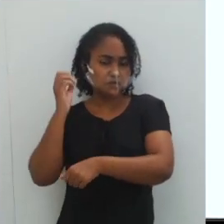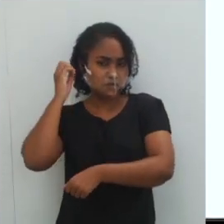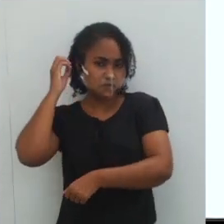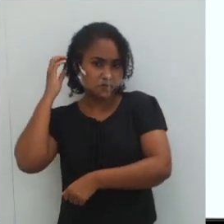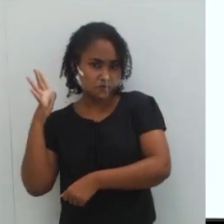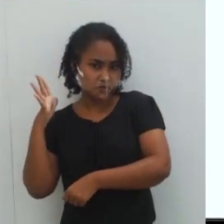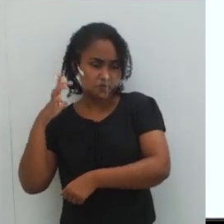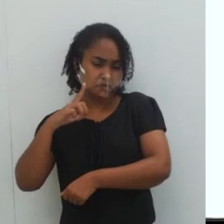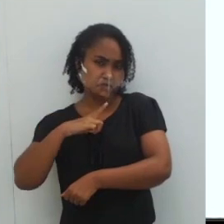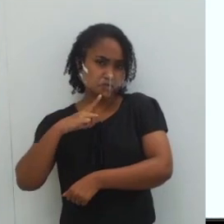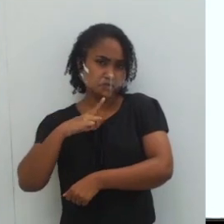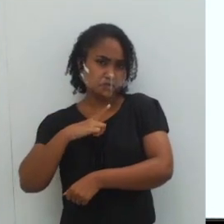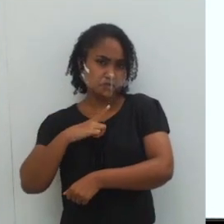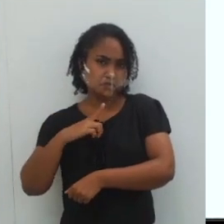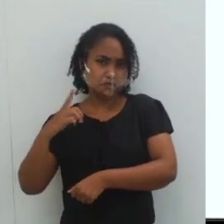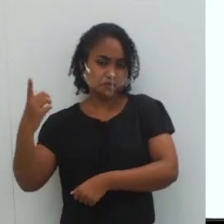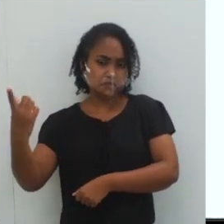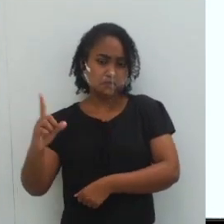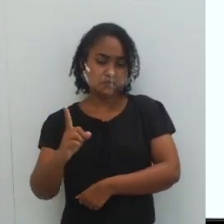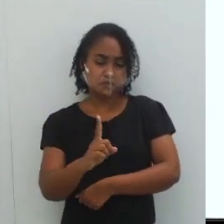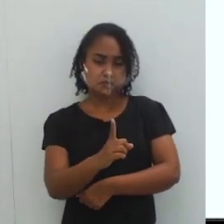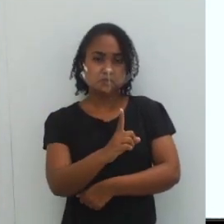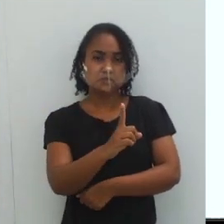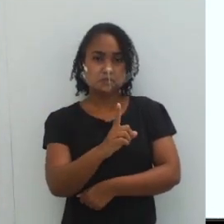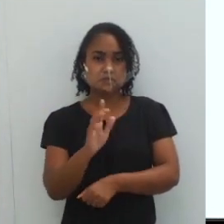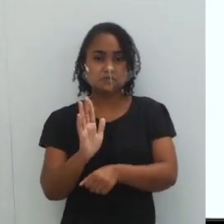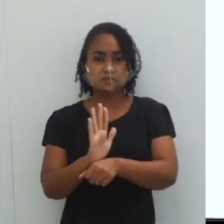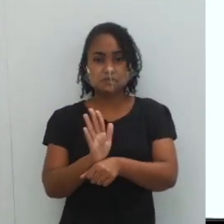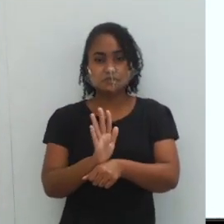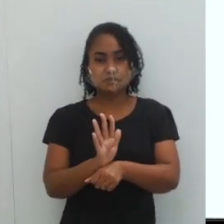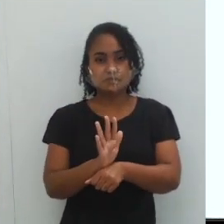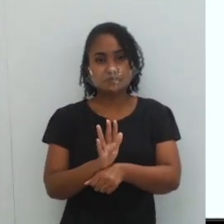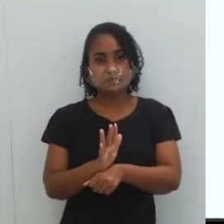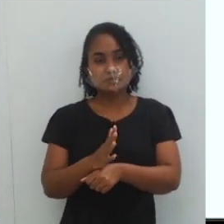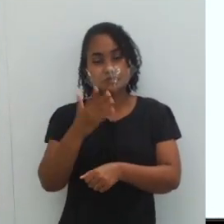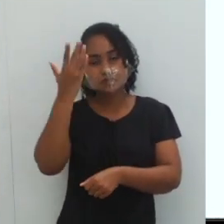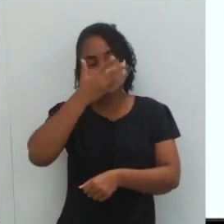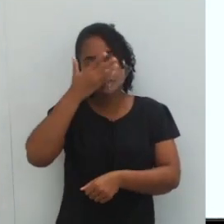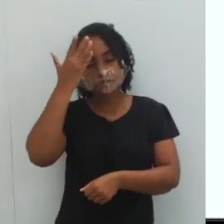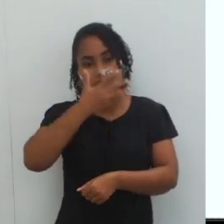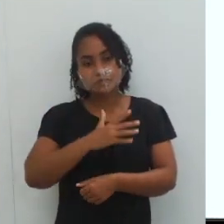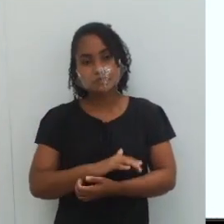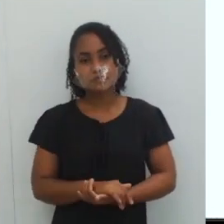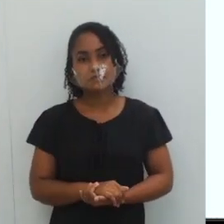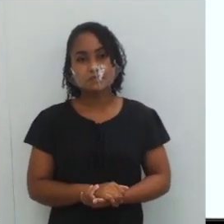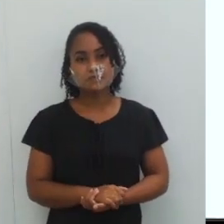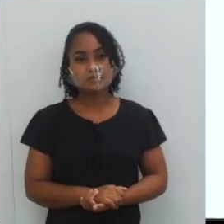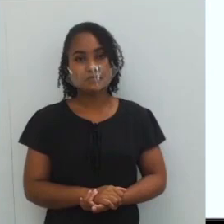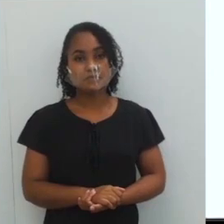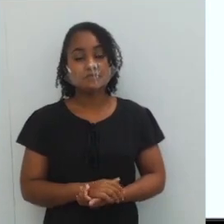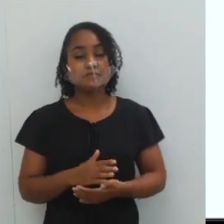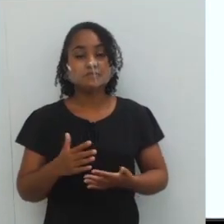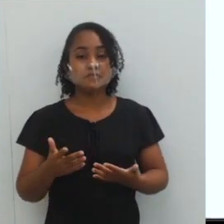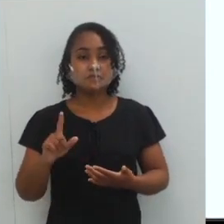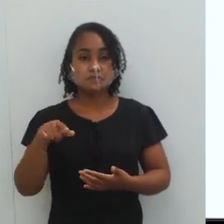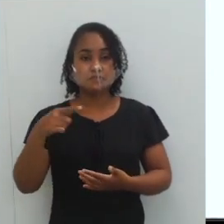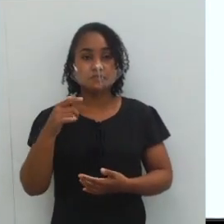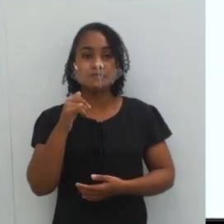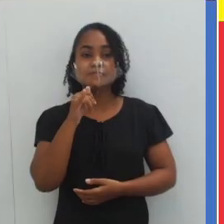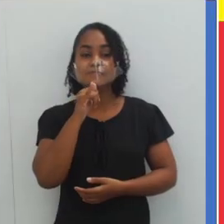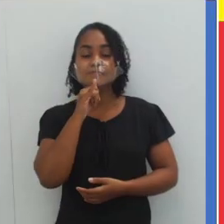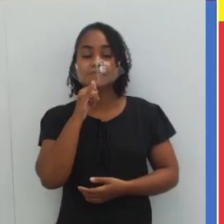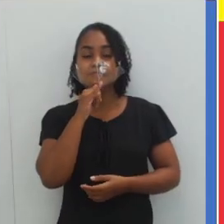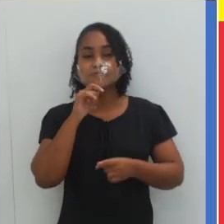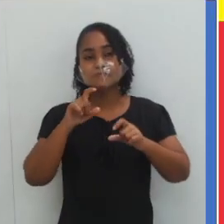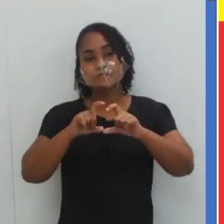meu celular quando minha mãe foi para o cinema. Por isso que de repente eu não a vi, ok? Olha só,